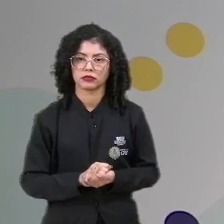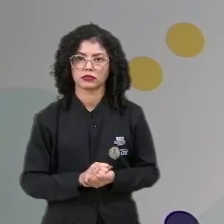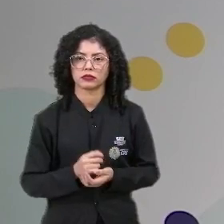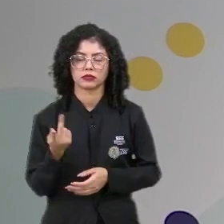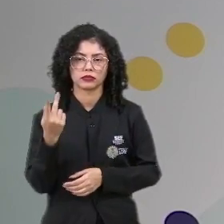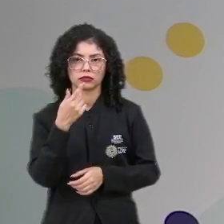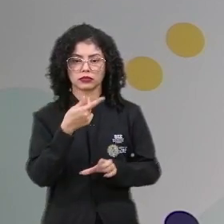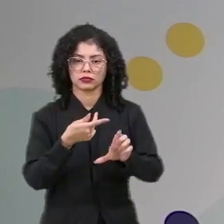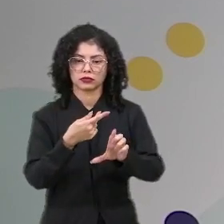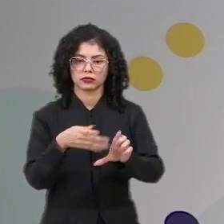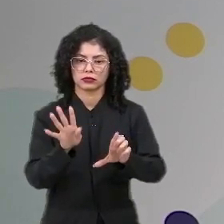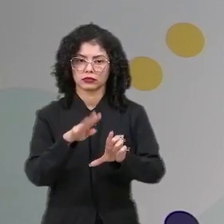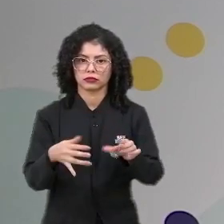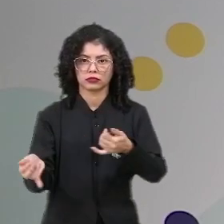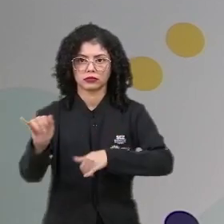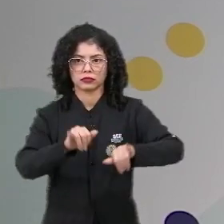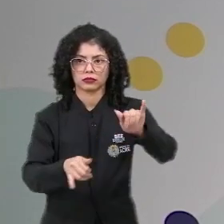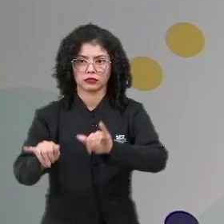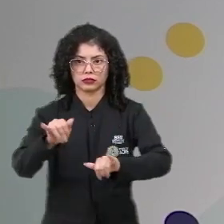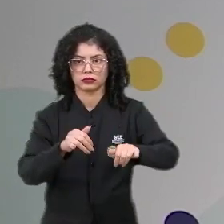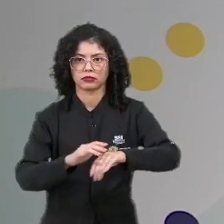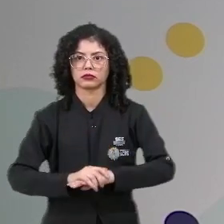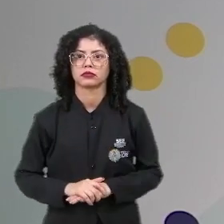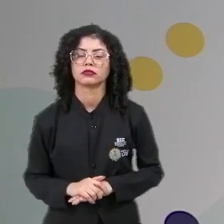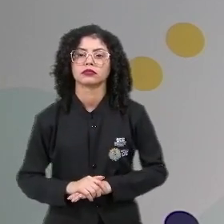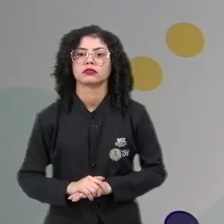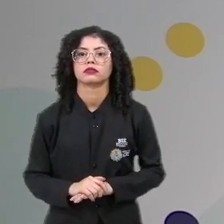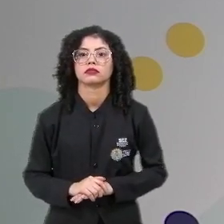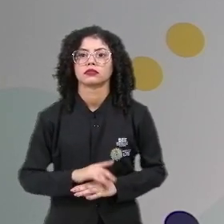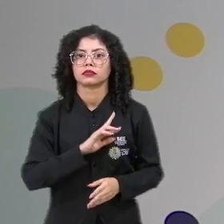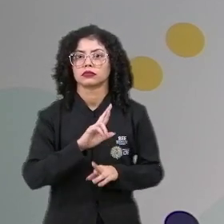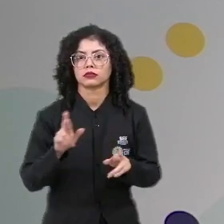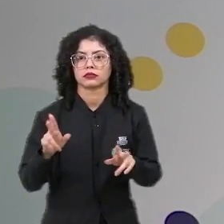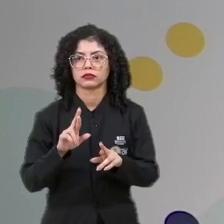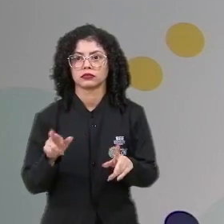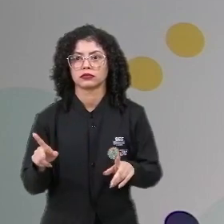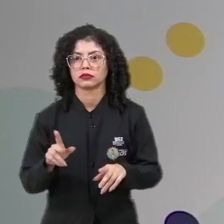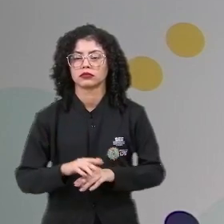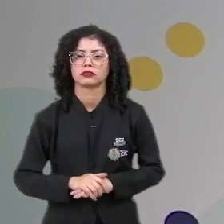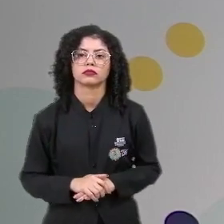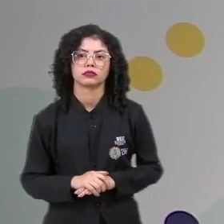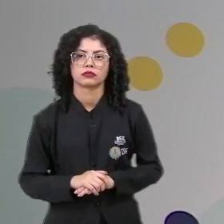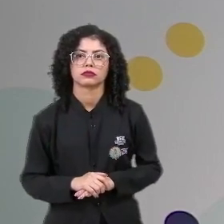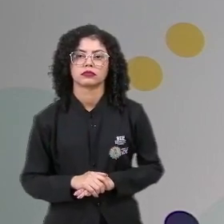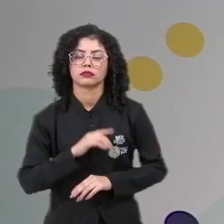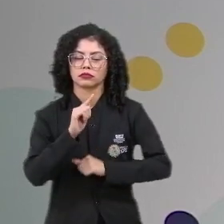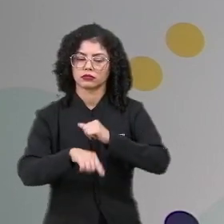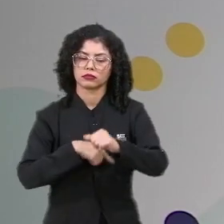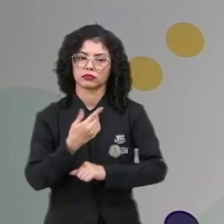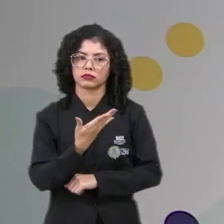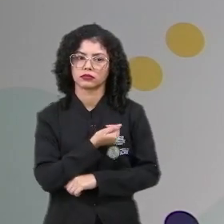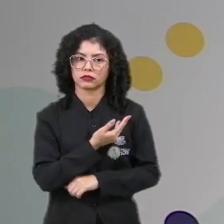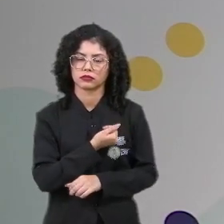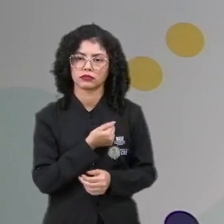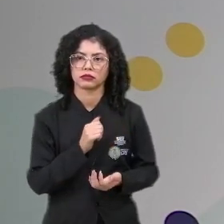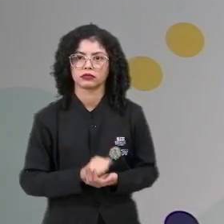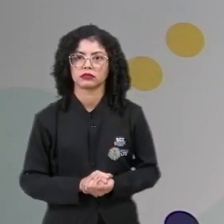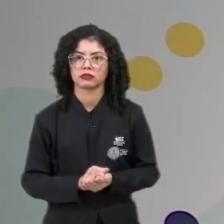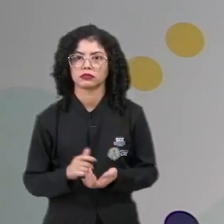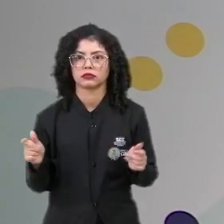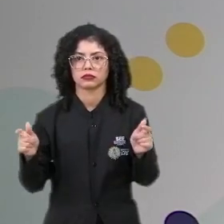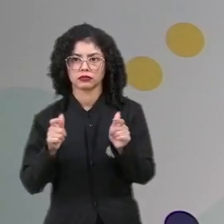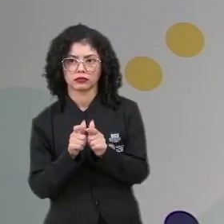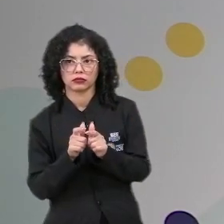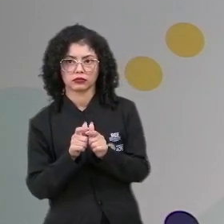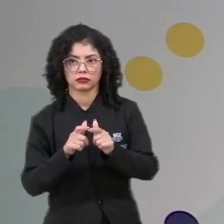periódica. Então, em cada linha ali vai haver uma variação do seu número atômico, tá? Do menor